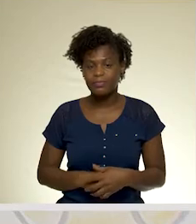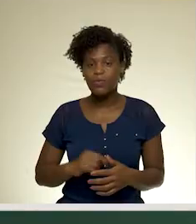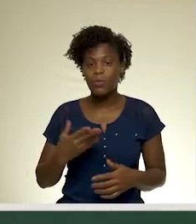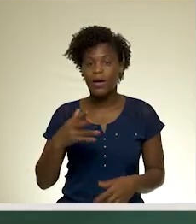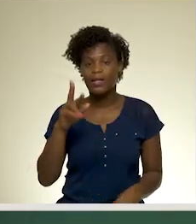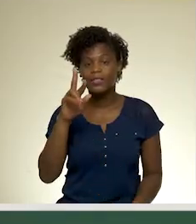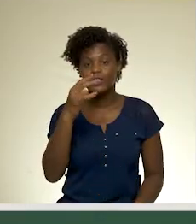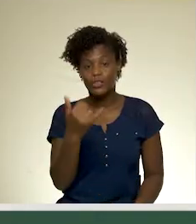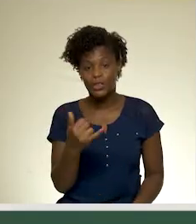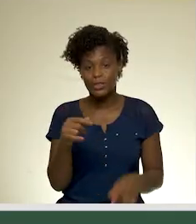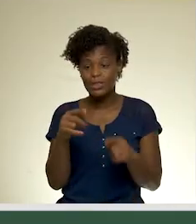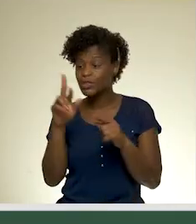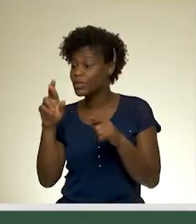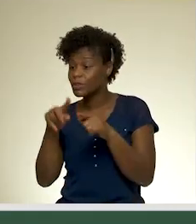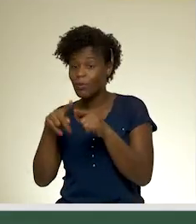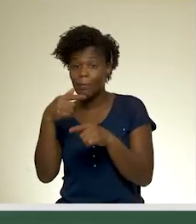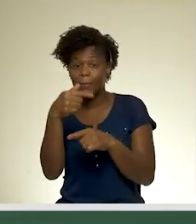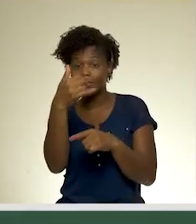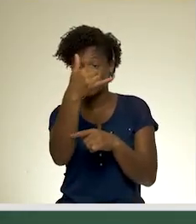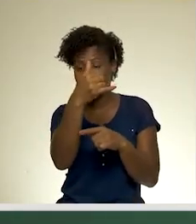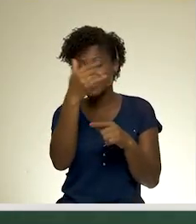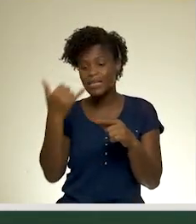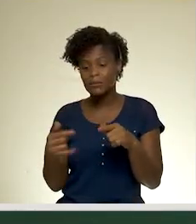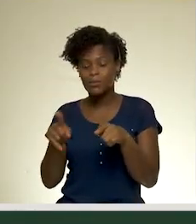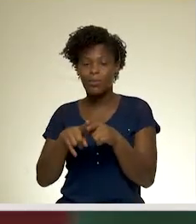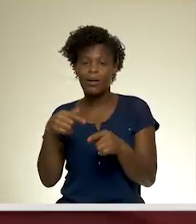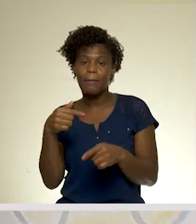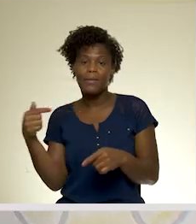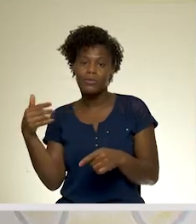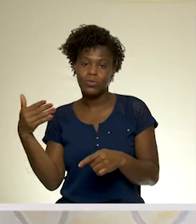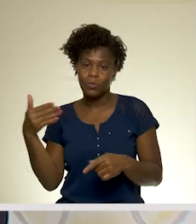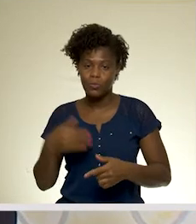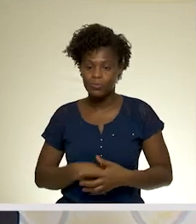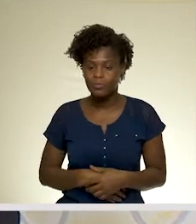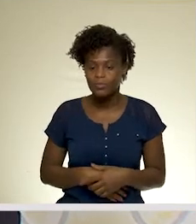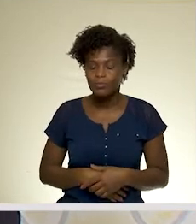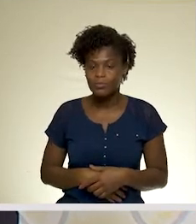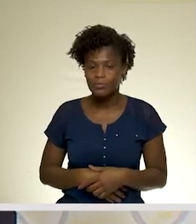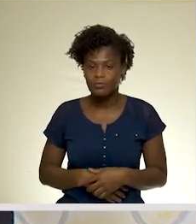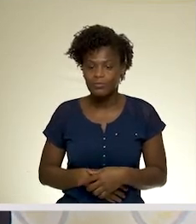Quando x for menos 2, y é menos 1.